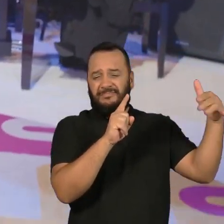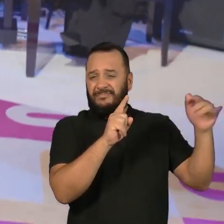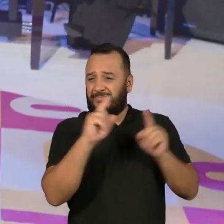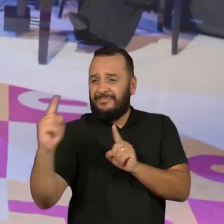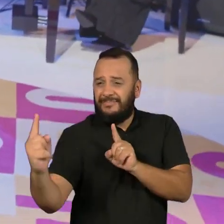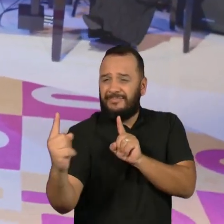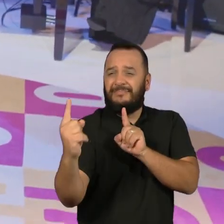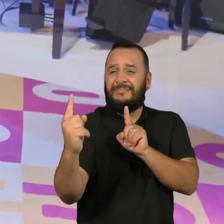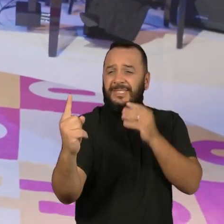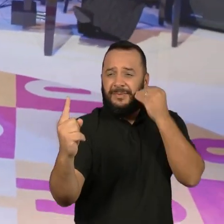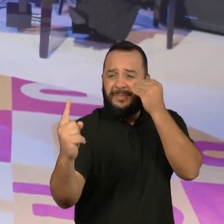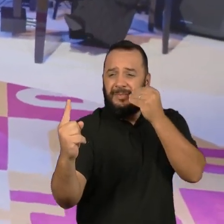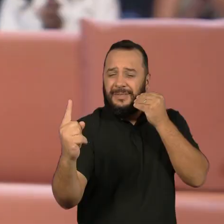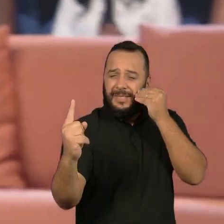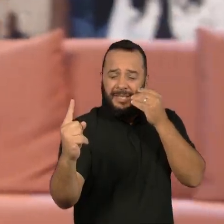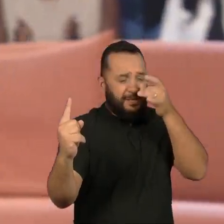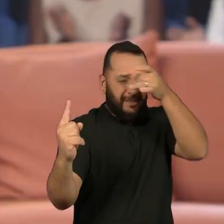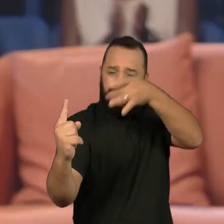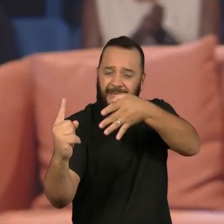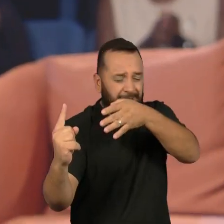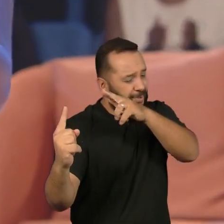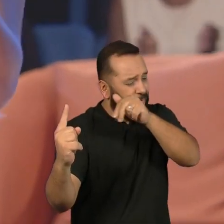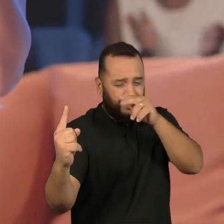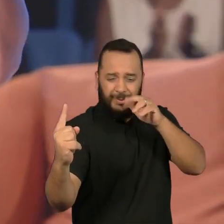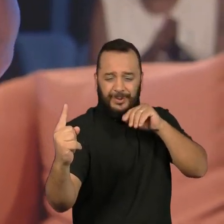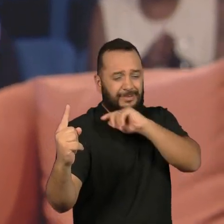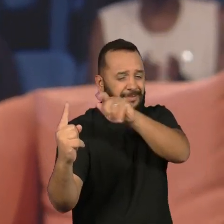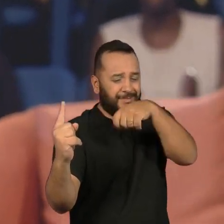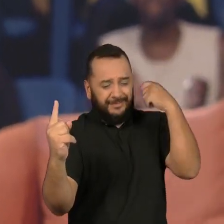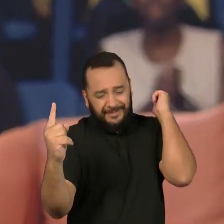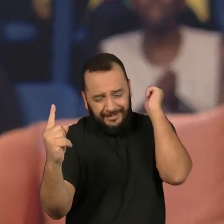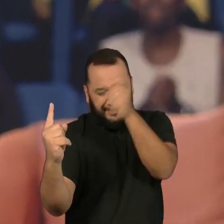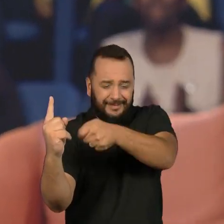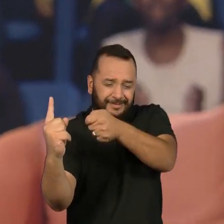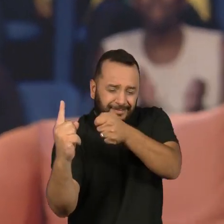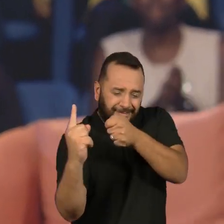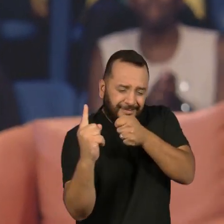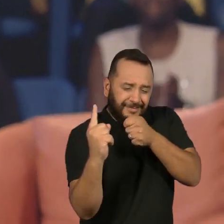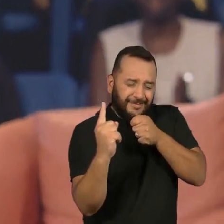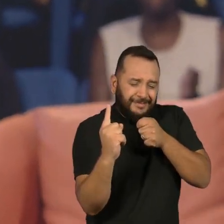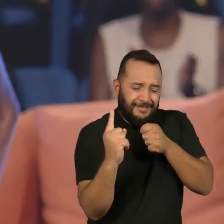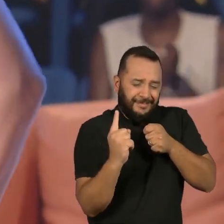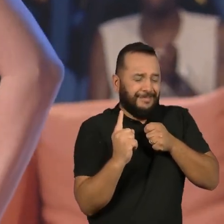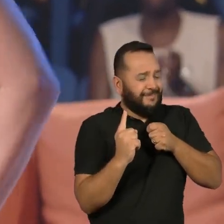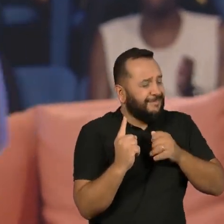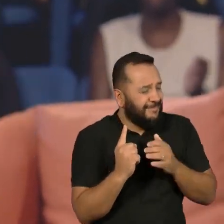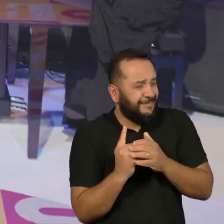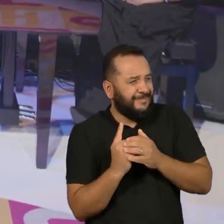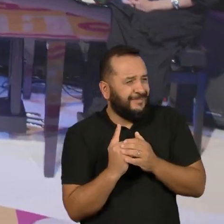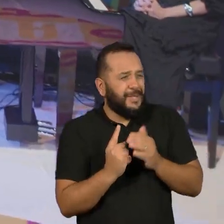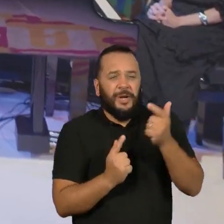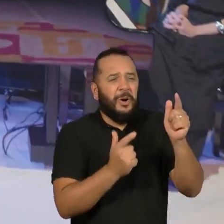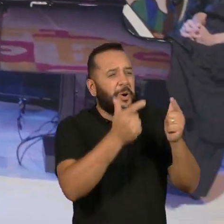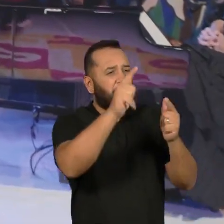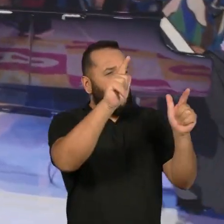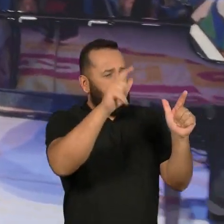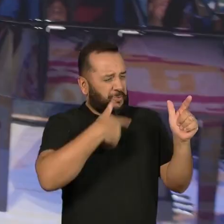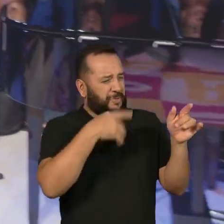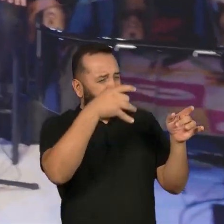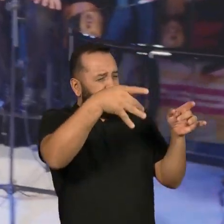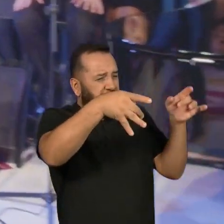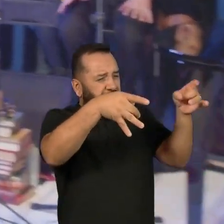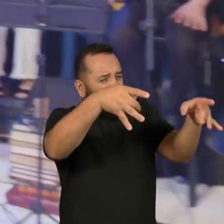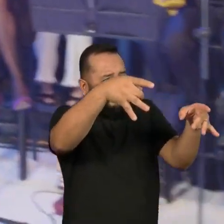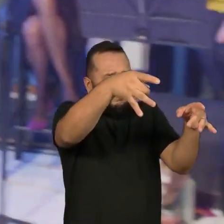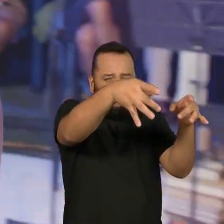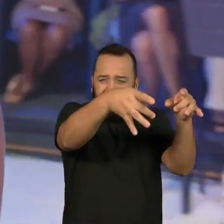resisti. Eu nunca senti desapego por ninguém, com